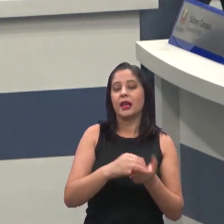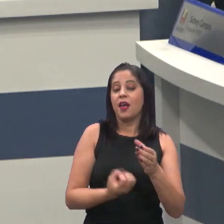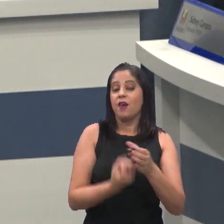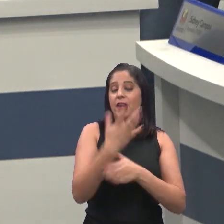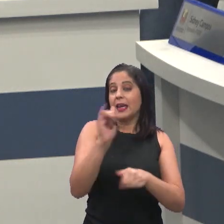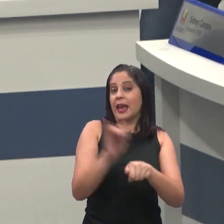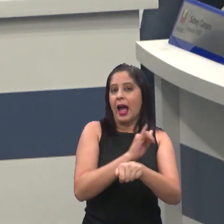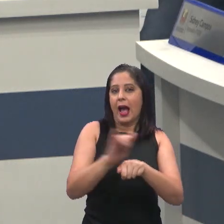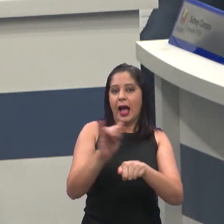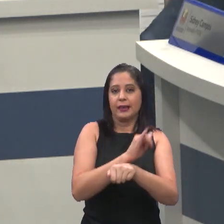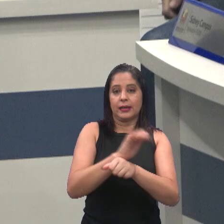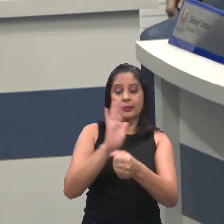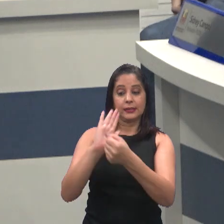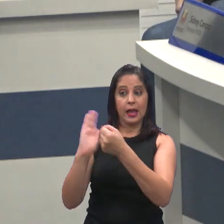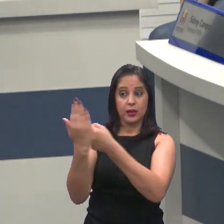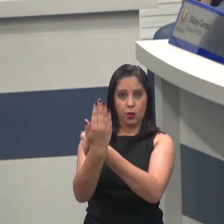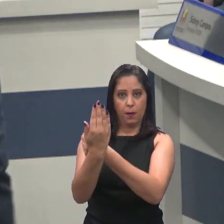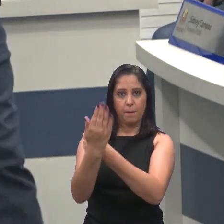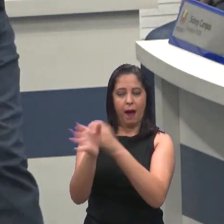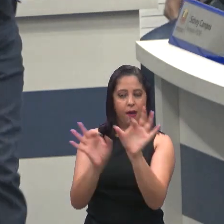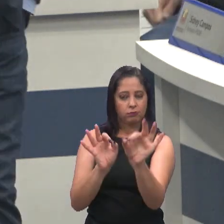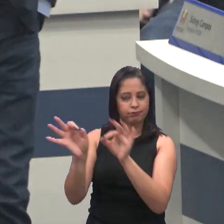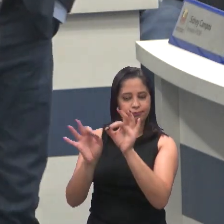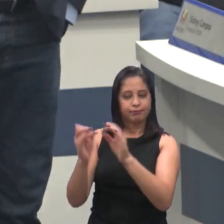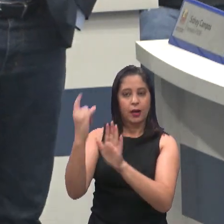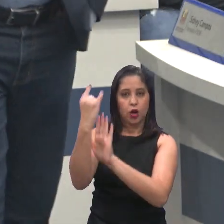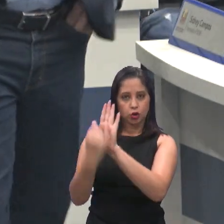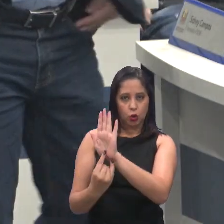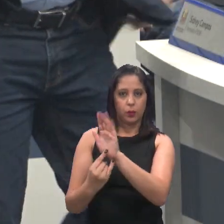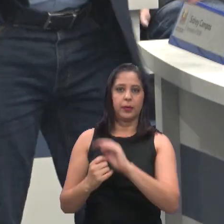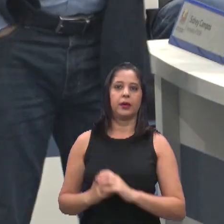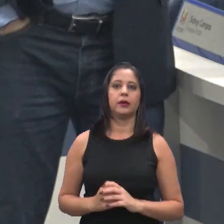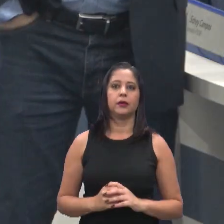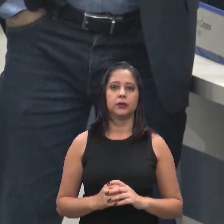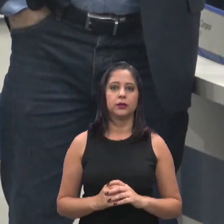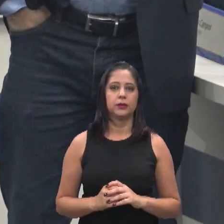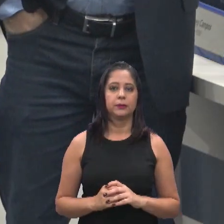primeiros bairros a serem regularizados. Então, Gilson, está aqui o nosso